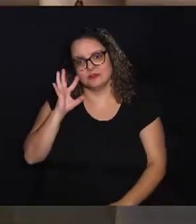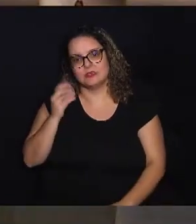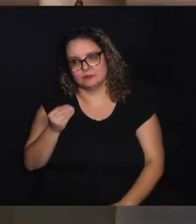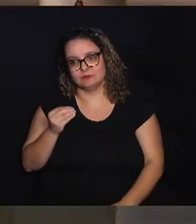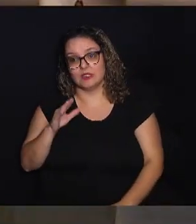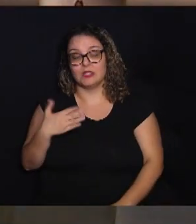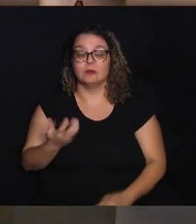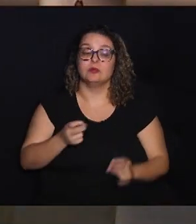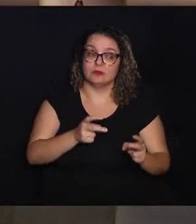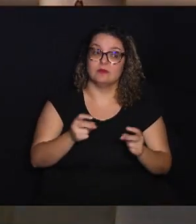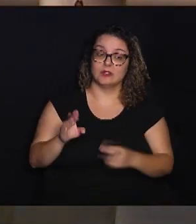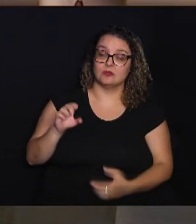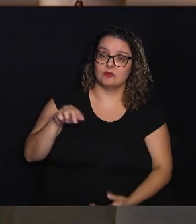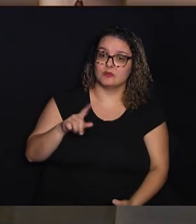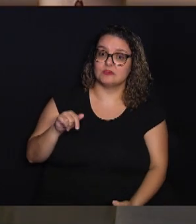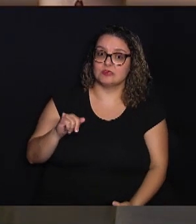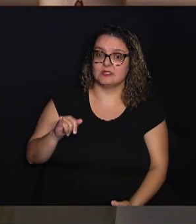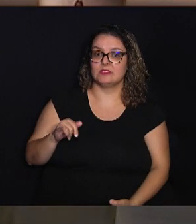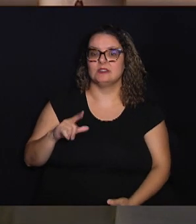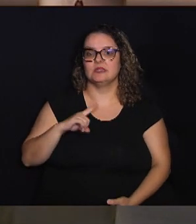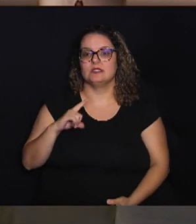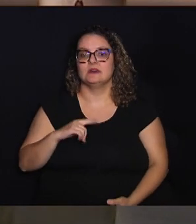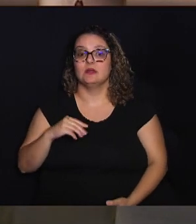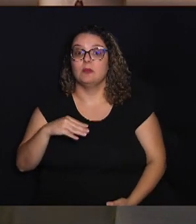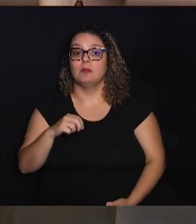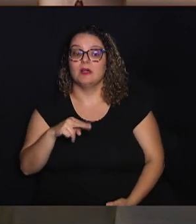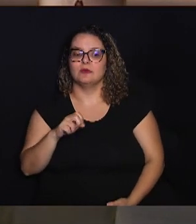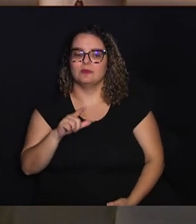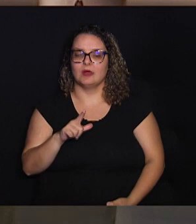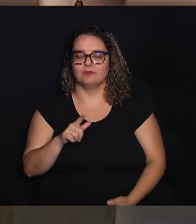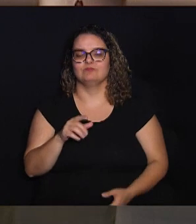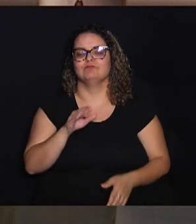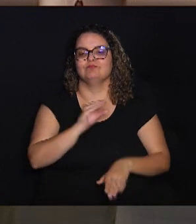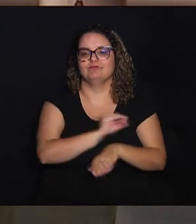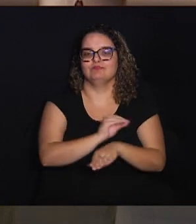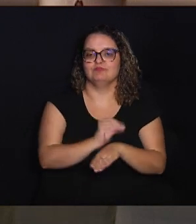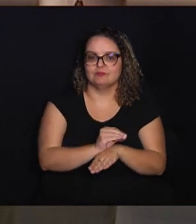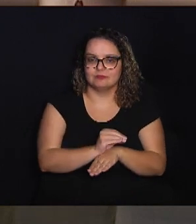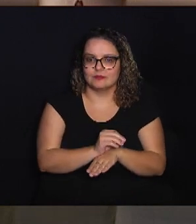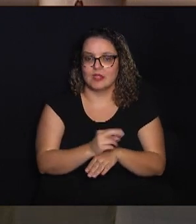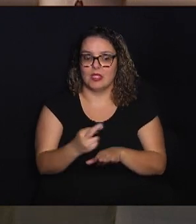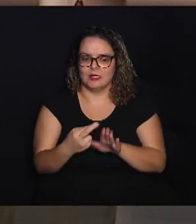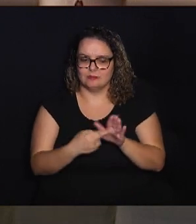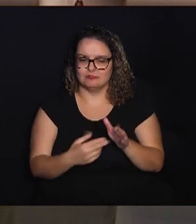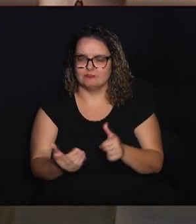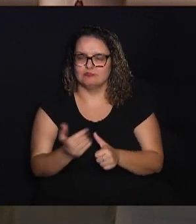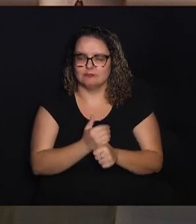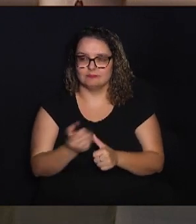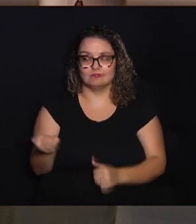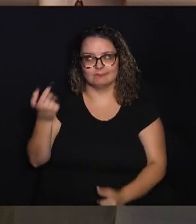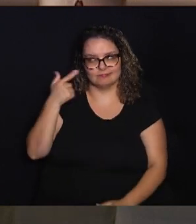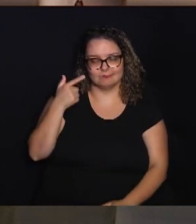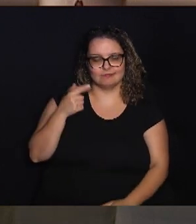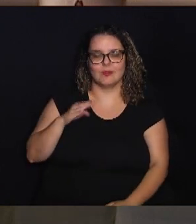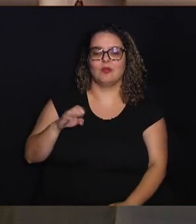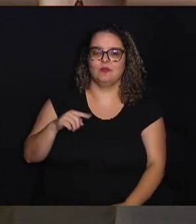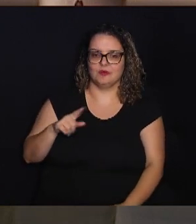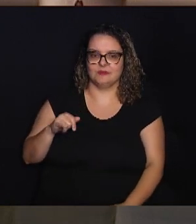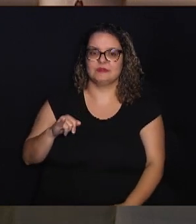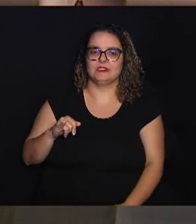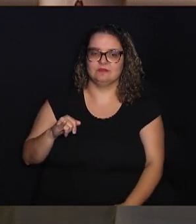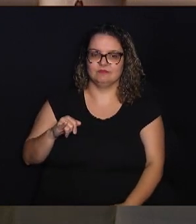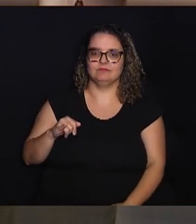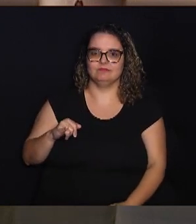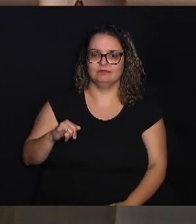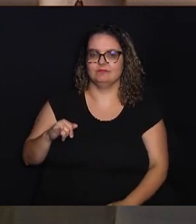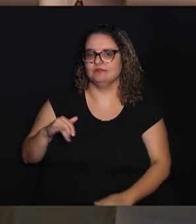vendo bonsai, tenho um manualzinho de cuidados. Olha, você dominou a rega, dominou o sol, seu bonsai passa de